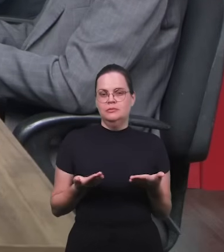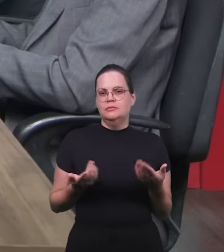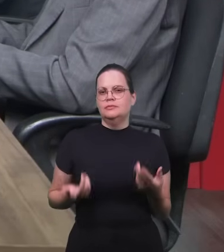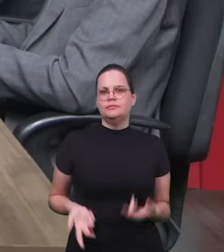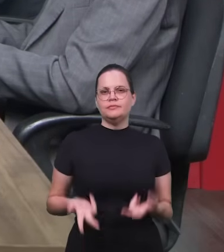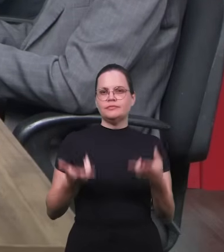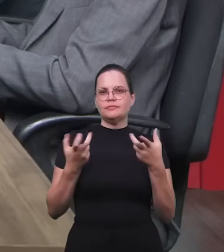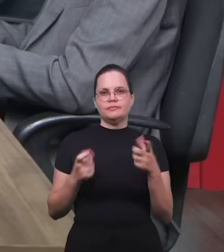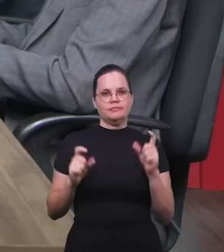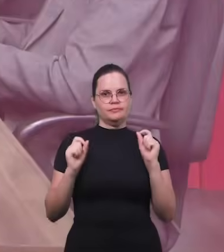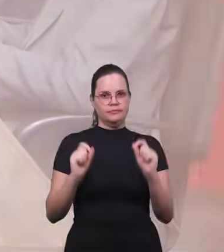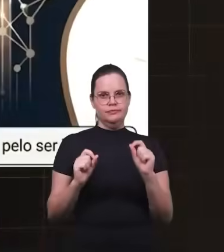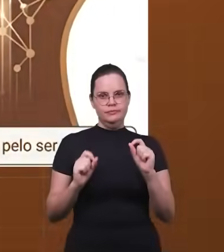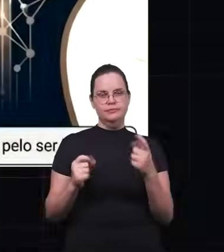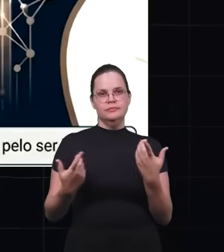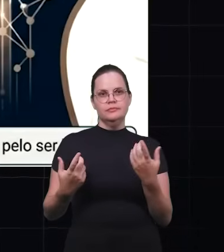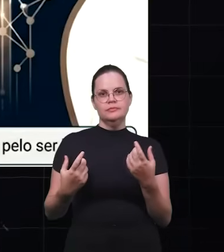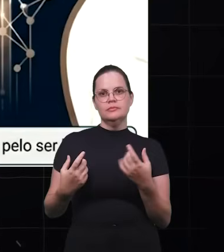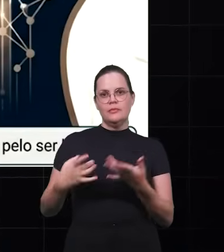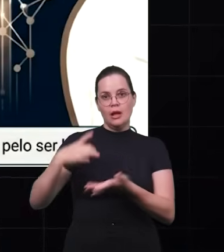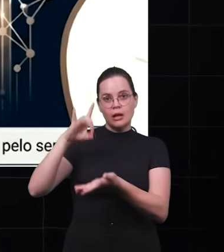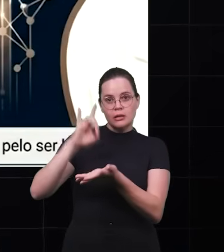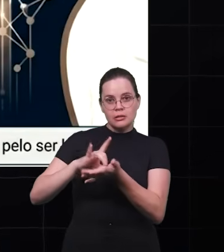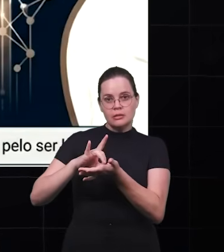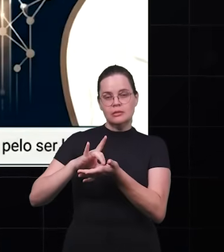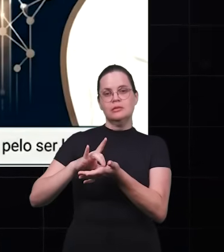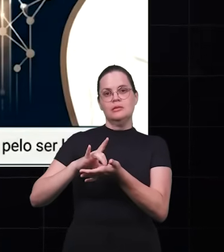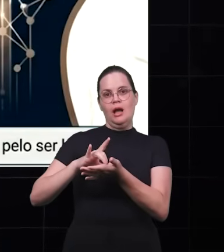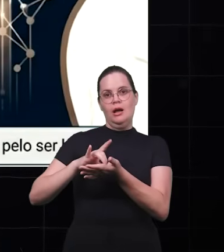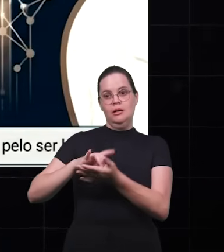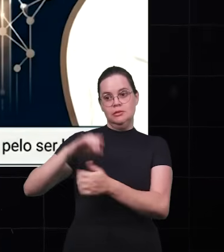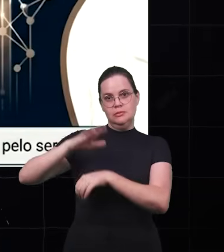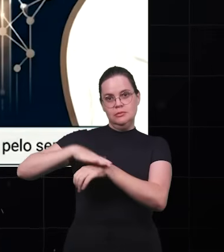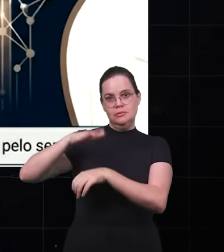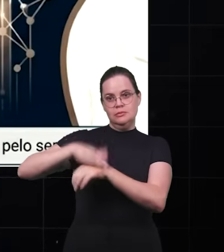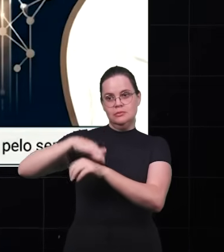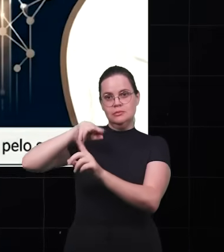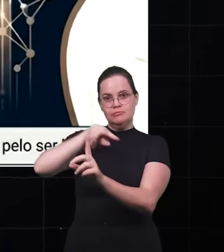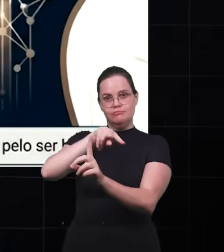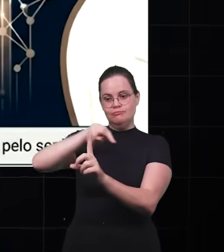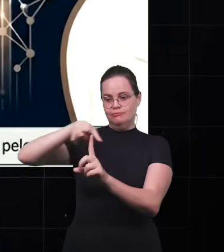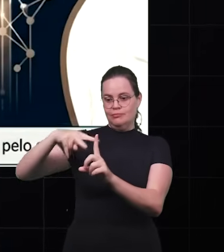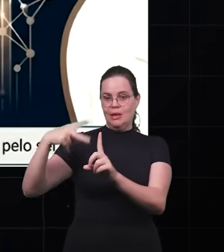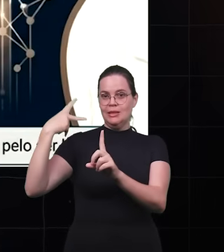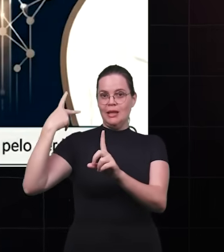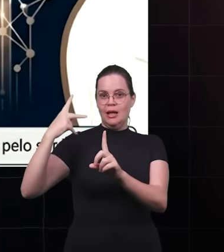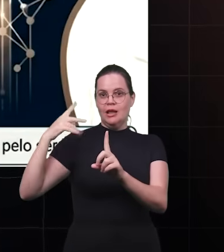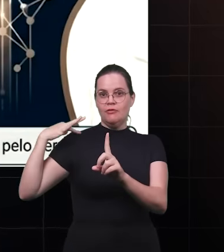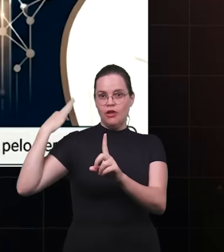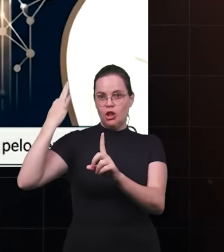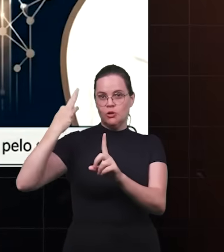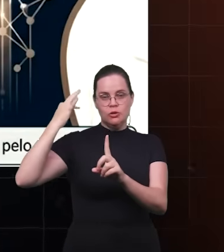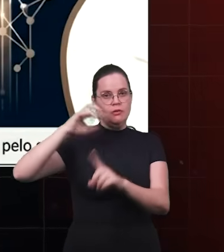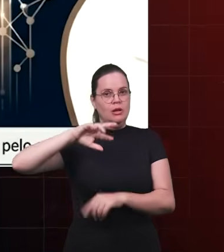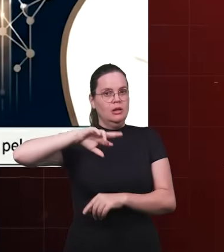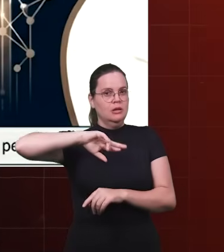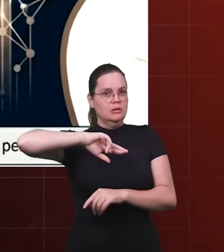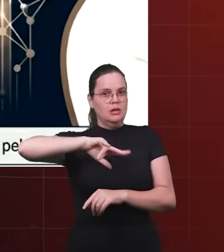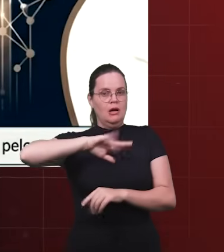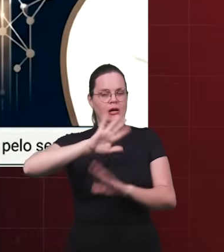é o seguinte: a realidade do ponto de vista da filosofia do modo geral, é claro que a gente não vai entrar no aspecto específico,